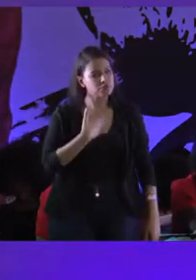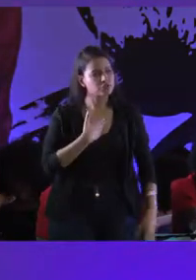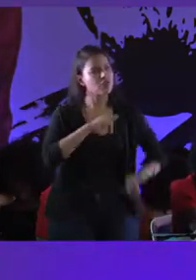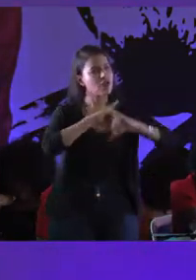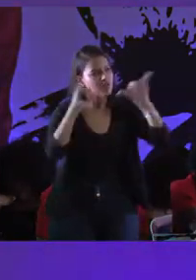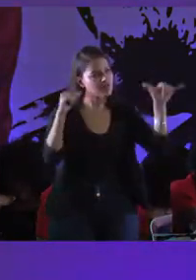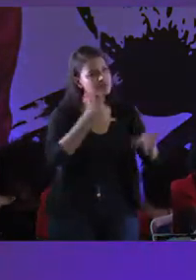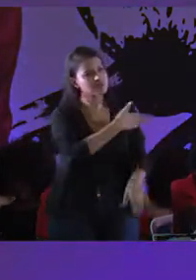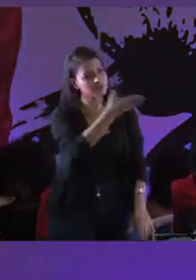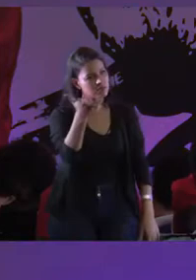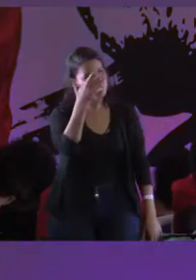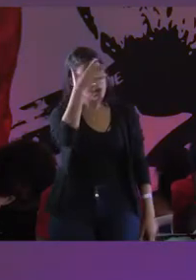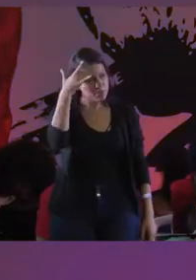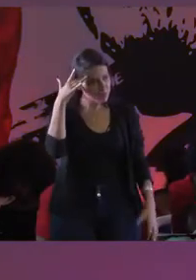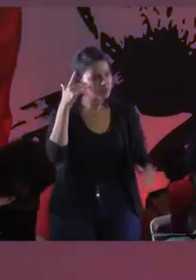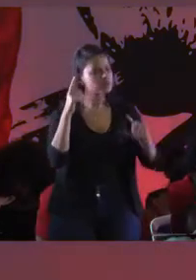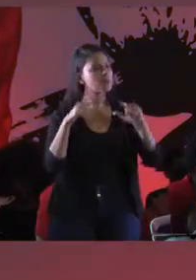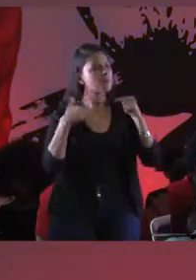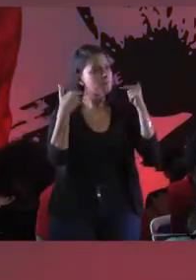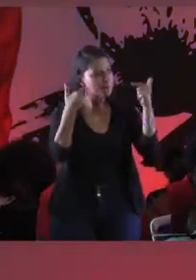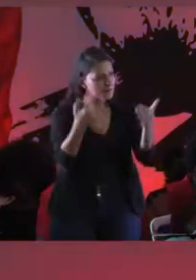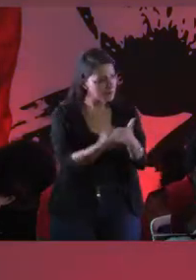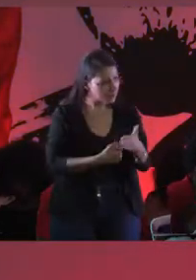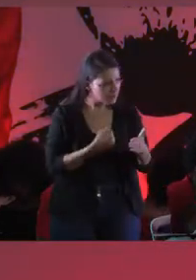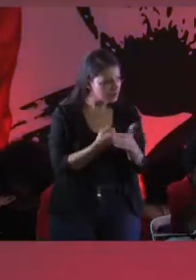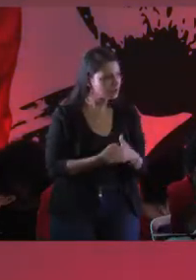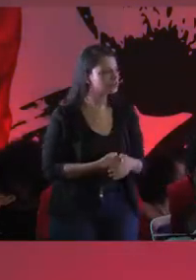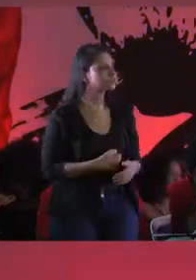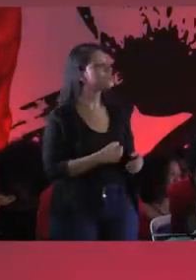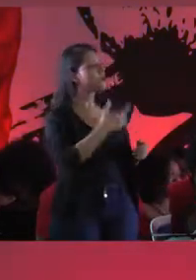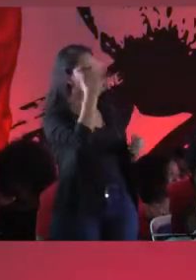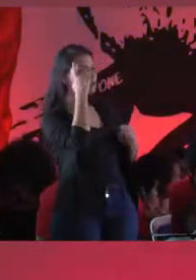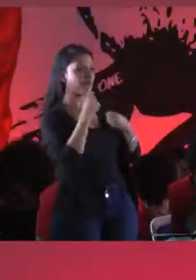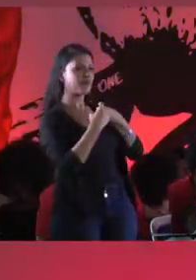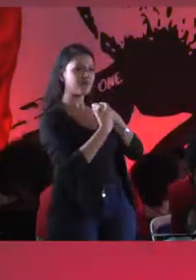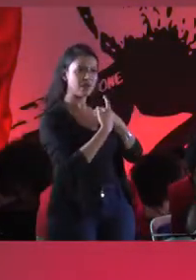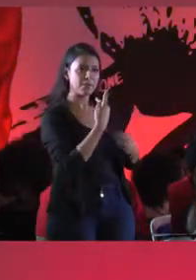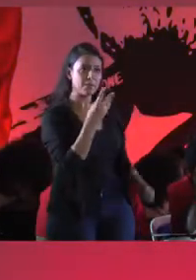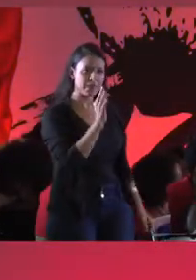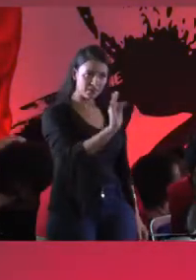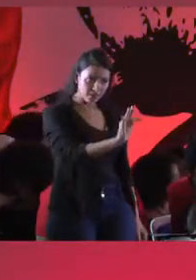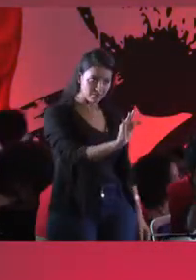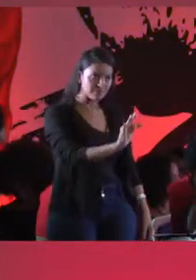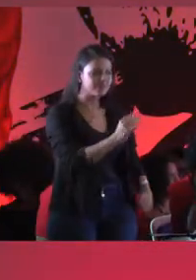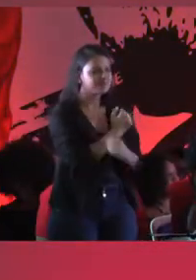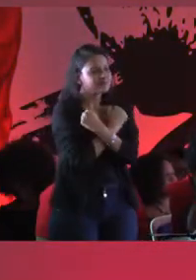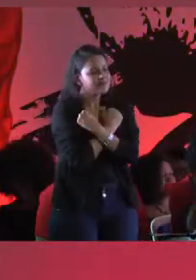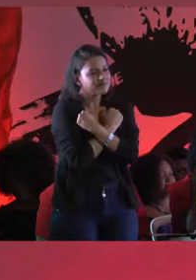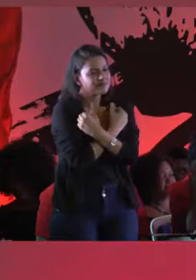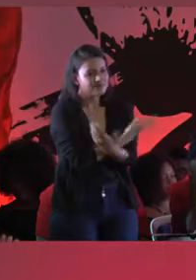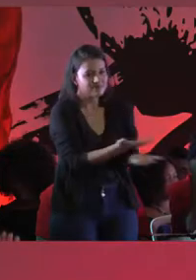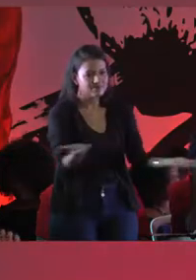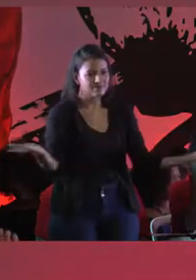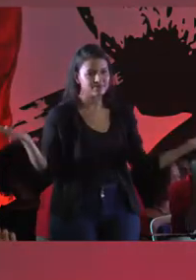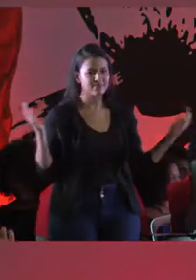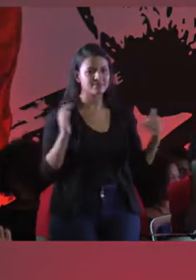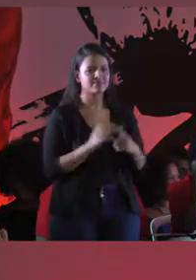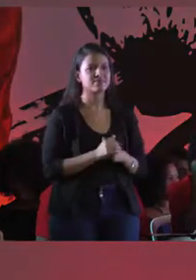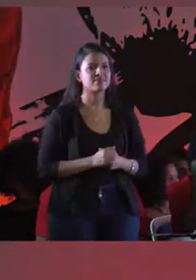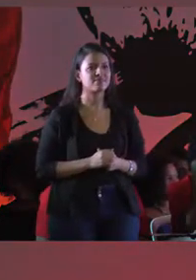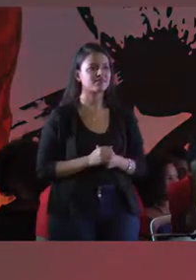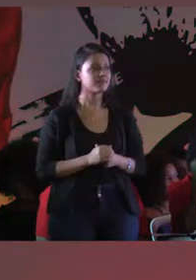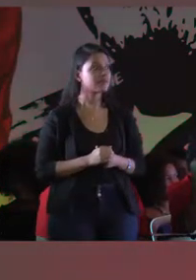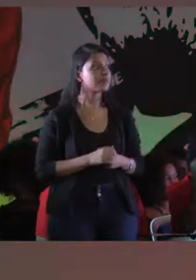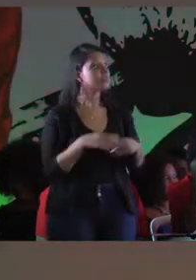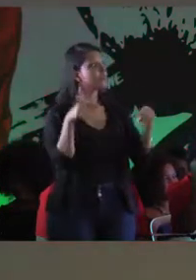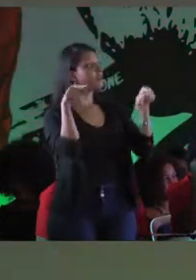aos nossos filiados, a todos os nossos convidados que estão aqui, convidadas, o seu abraço fraterno. E quero fazer